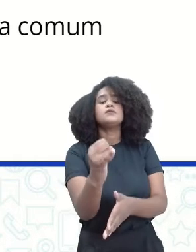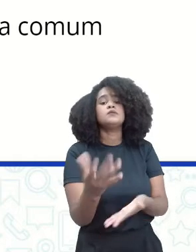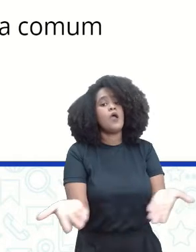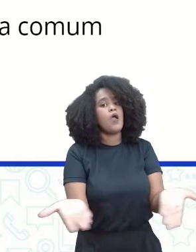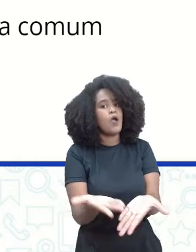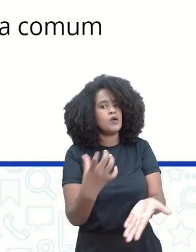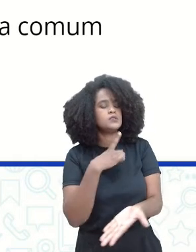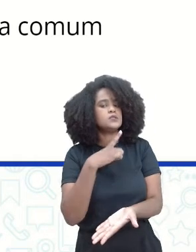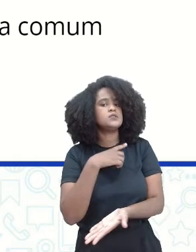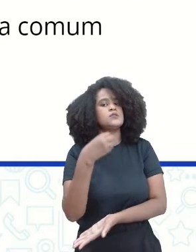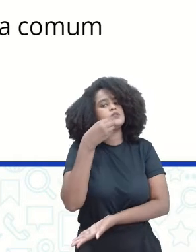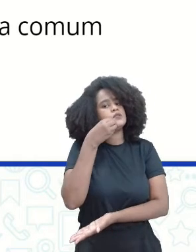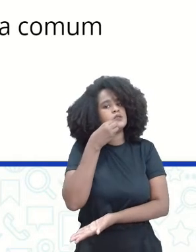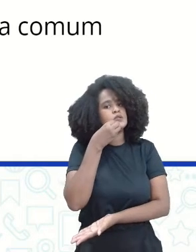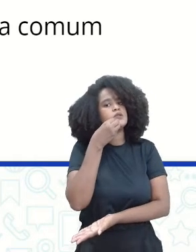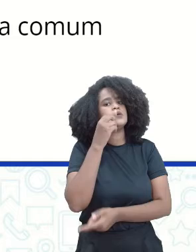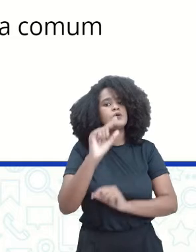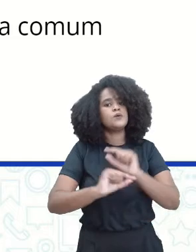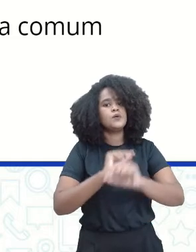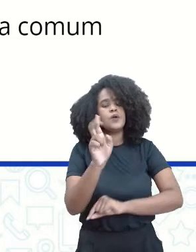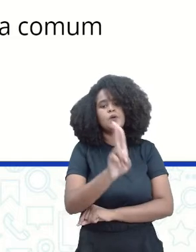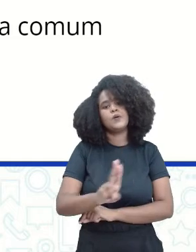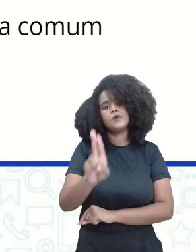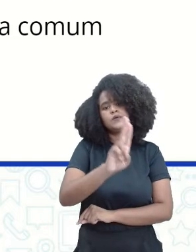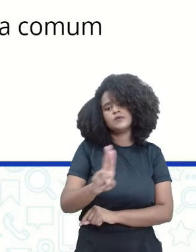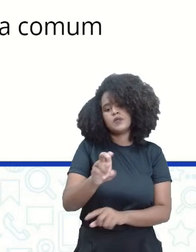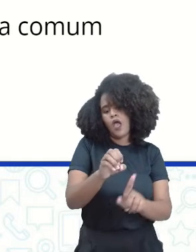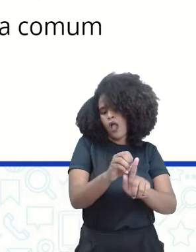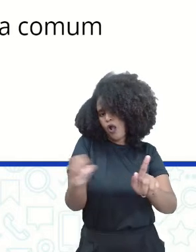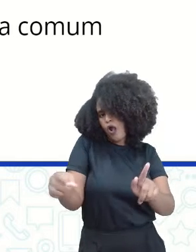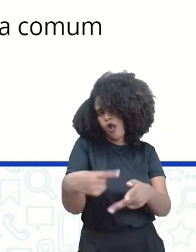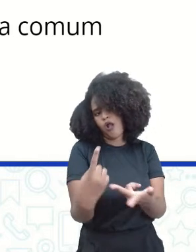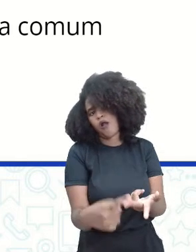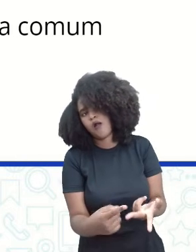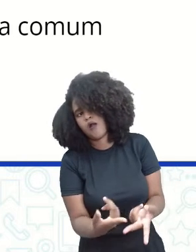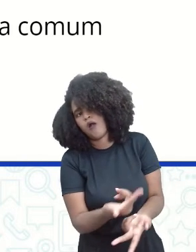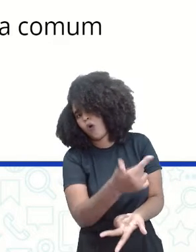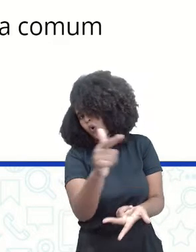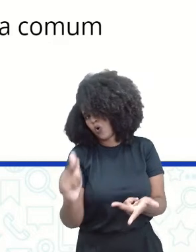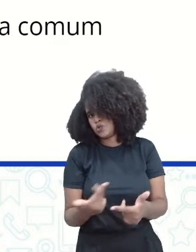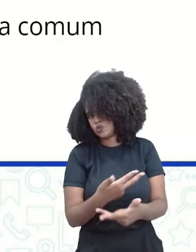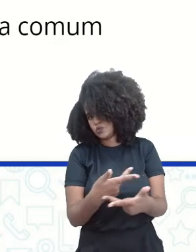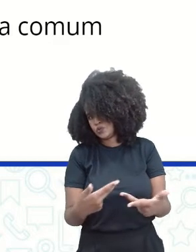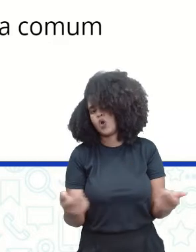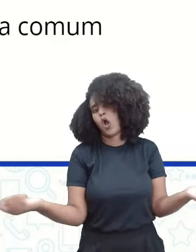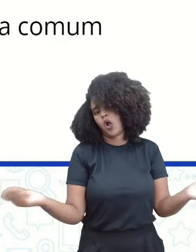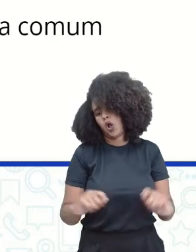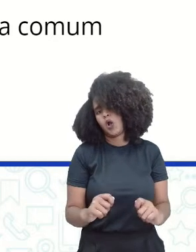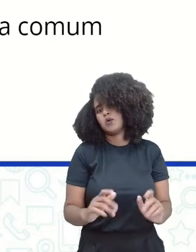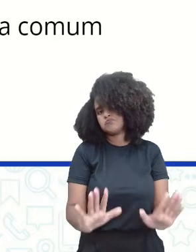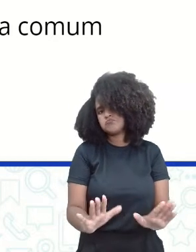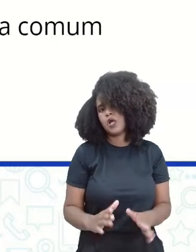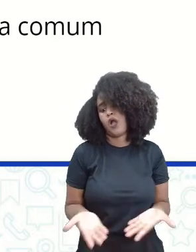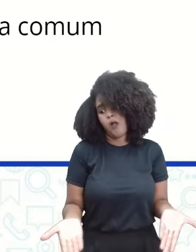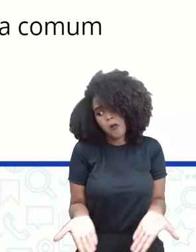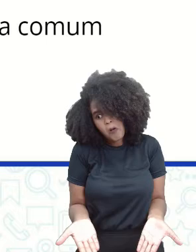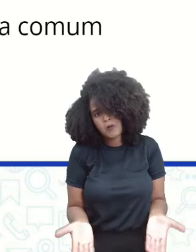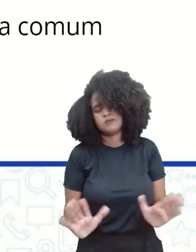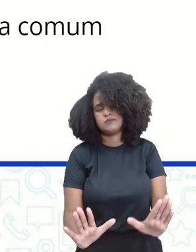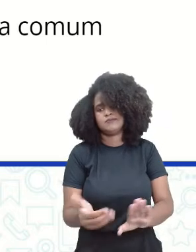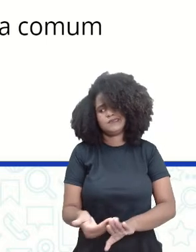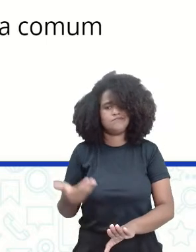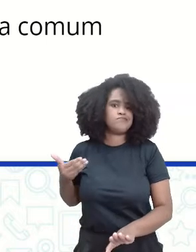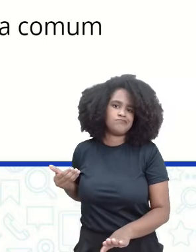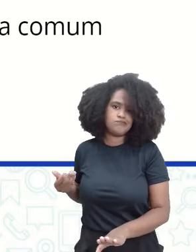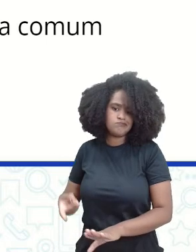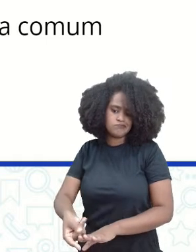ia tentar fazer, aí utilizando o Google, utilizando uma série outra de aplicativos para tentar trazer essas imagens. Mas